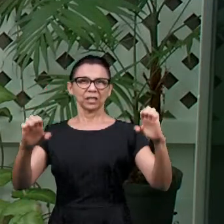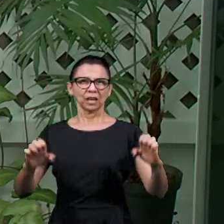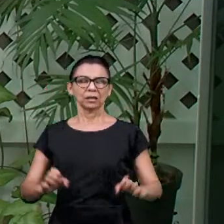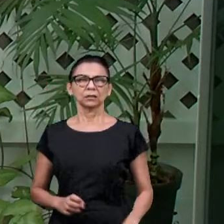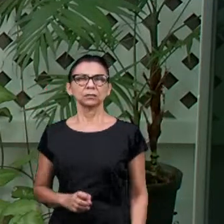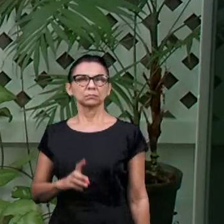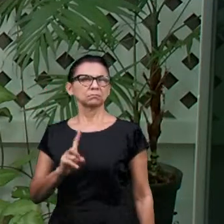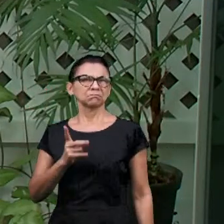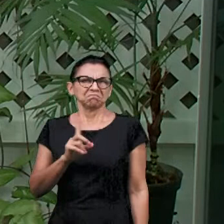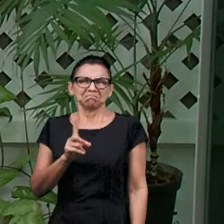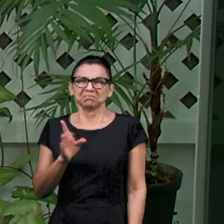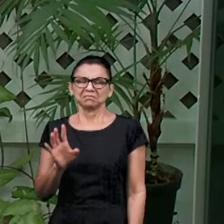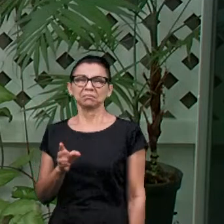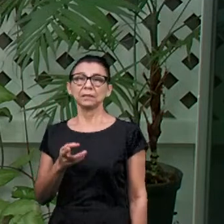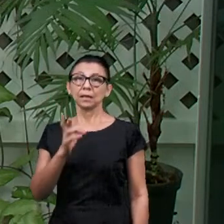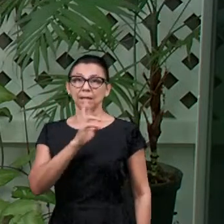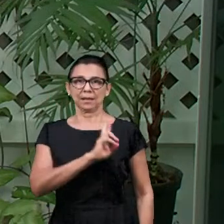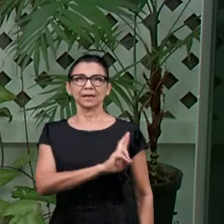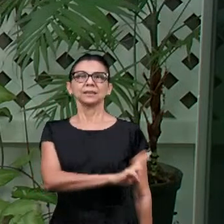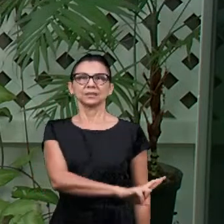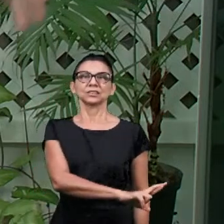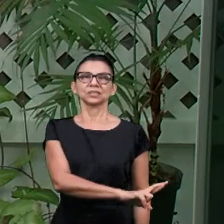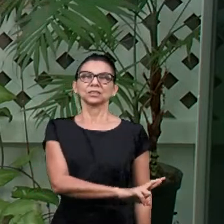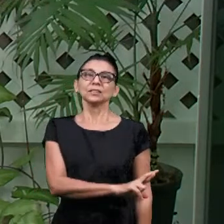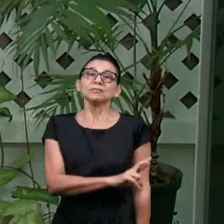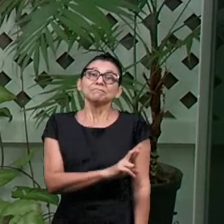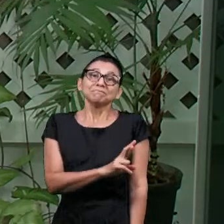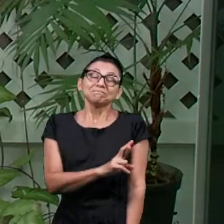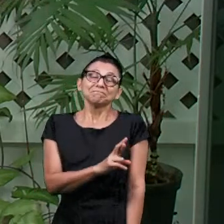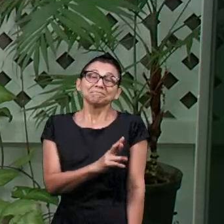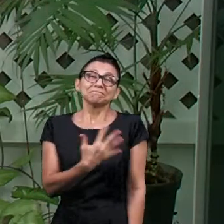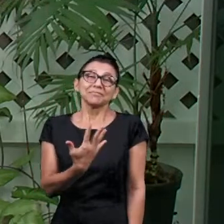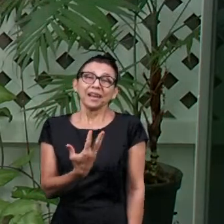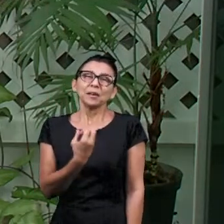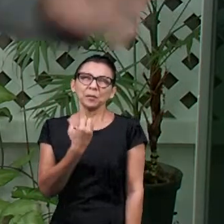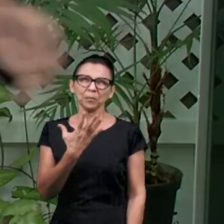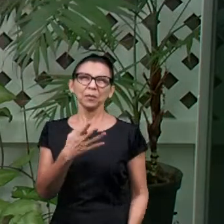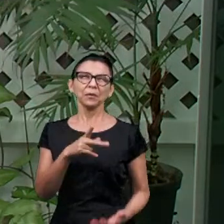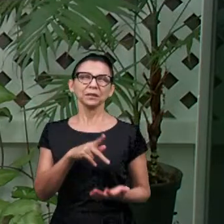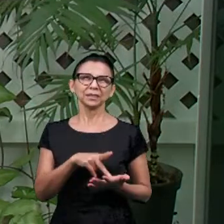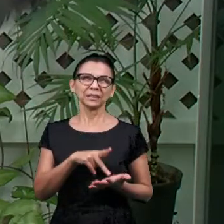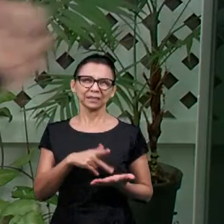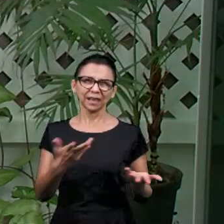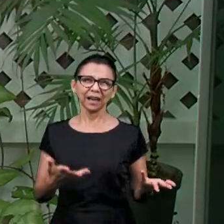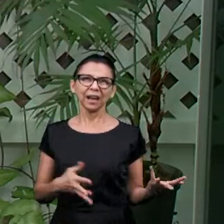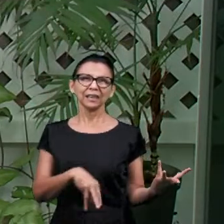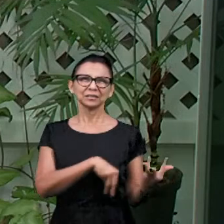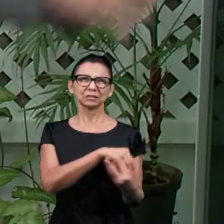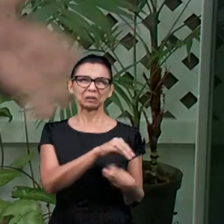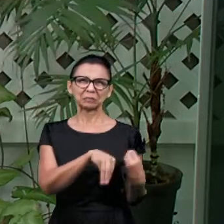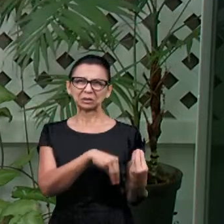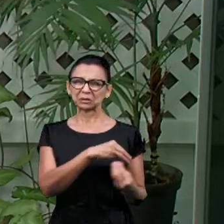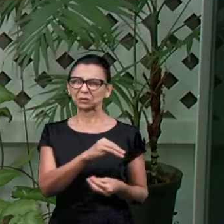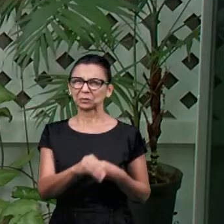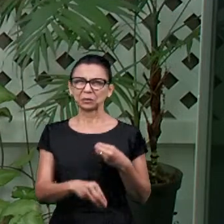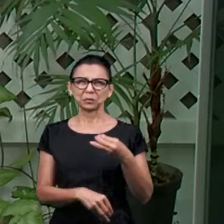religião, tem que fazer tudo que é possível para ajudar pessoas, para contribuir. É tudo muito bom